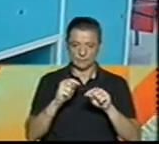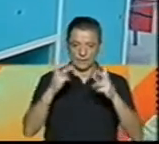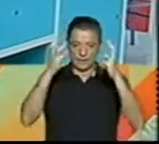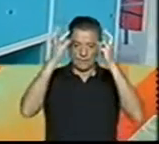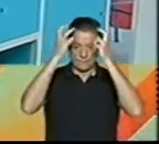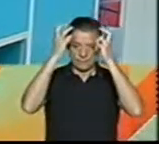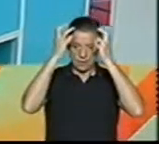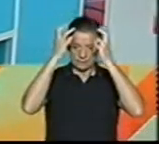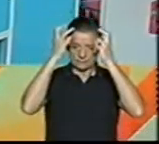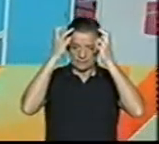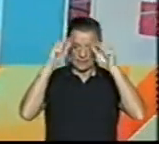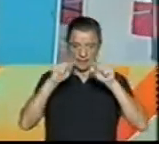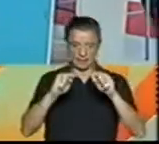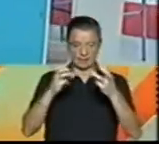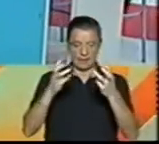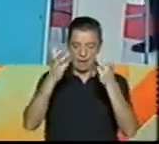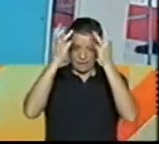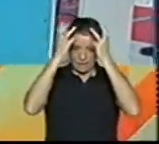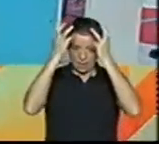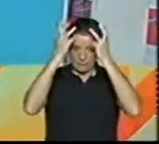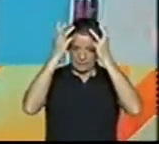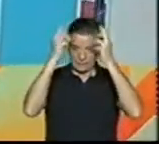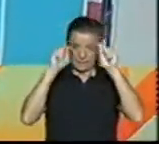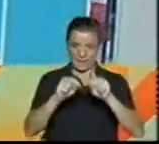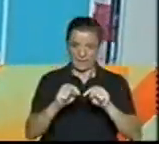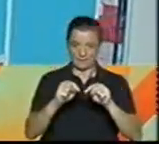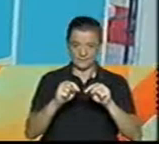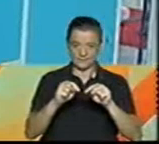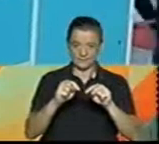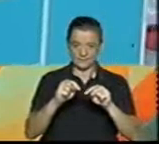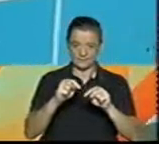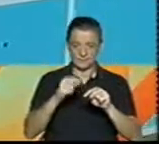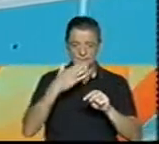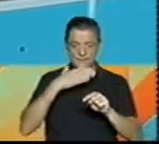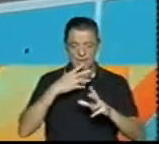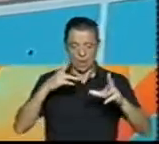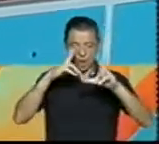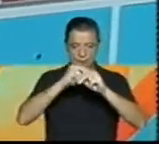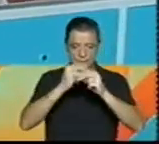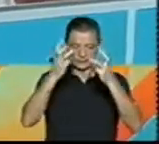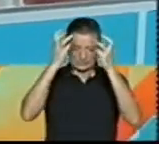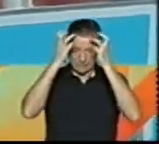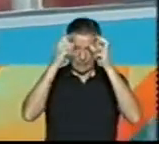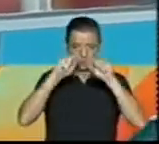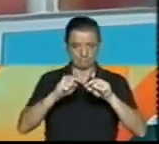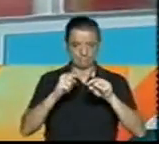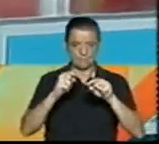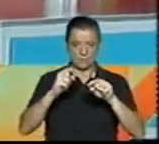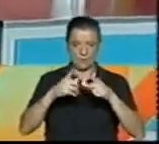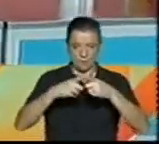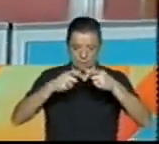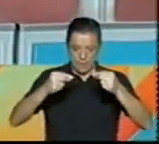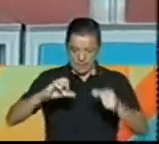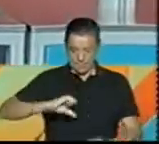na altura do sável. Vamos fazer melhor, sentar aqui. Vamos sentar para freguês mesmo. Ok. Muito obrigado. Agora, mais uma folhinha aqui verde.